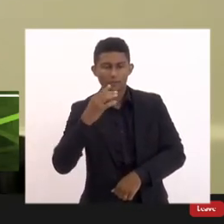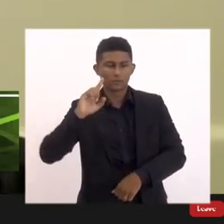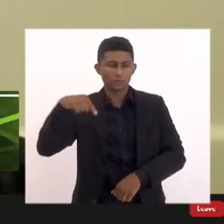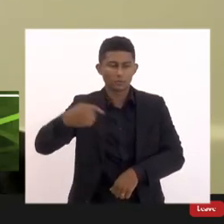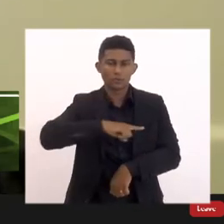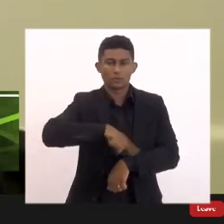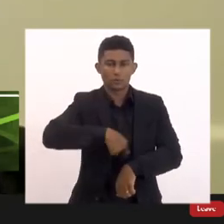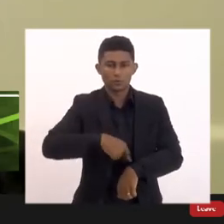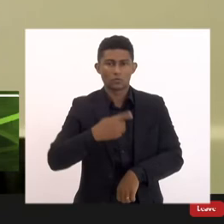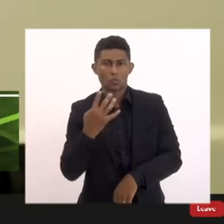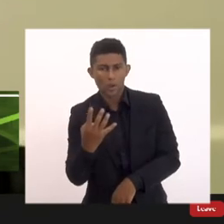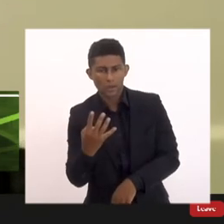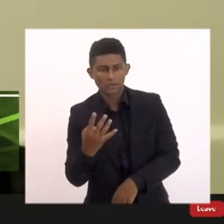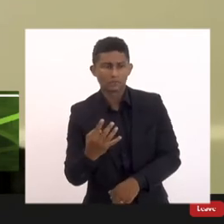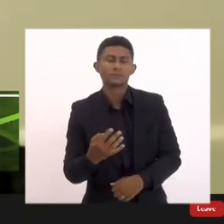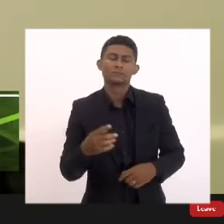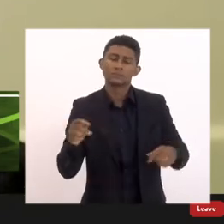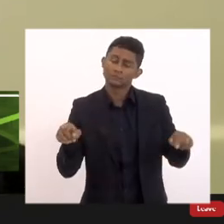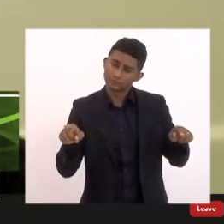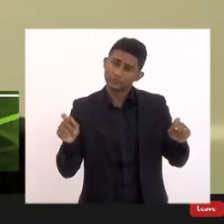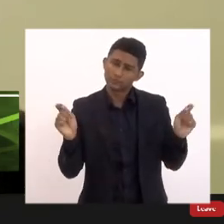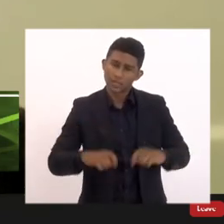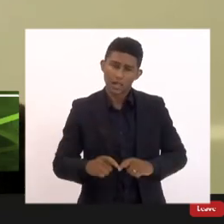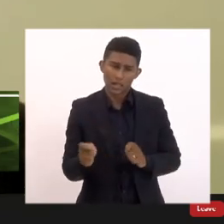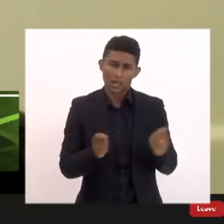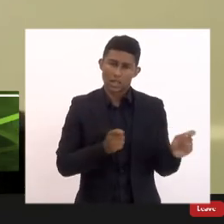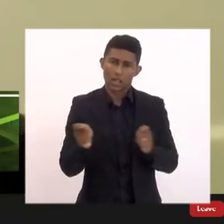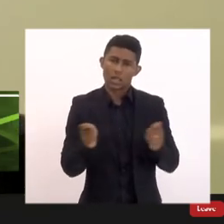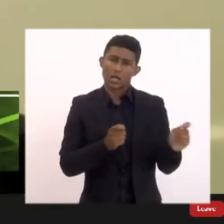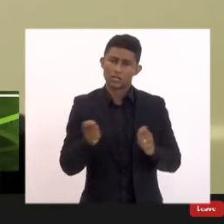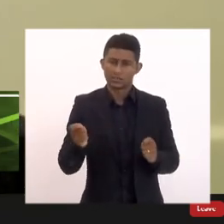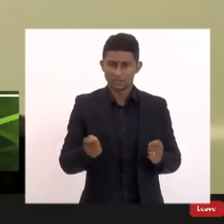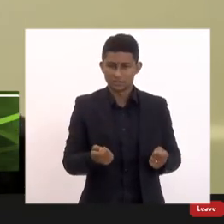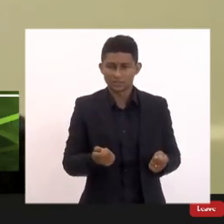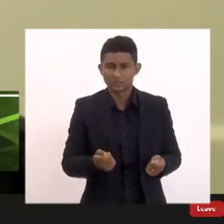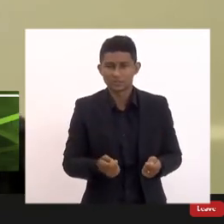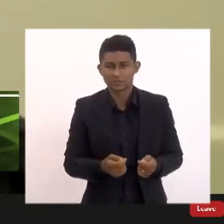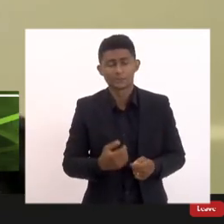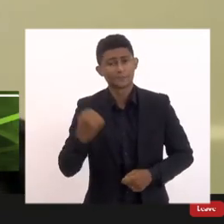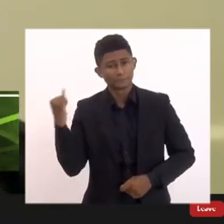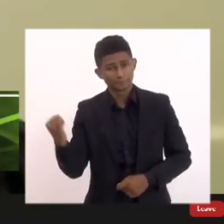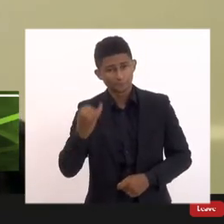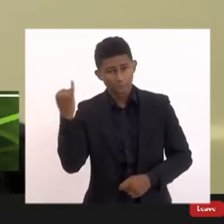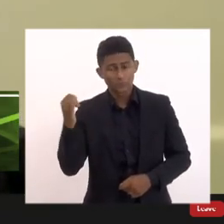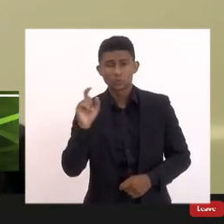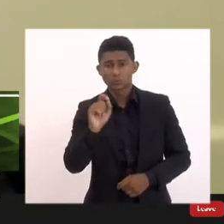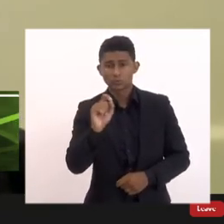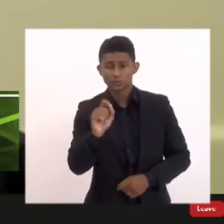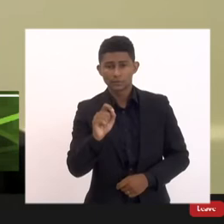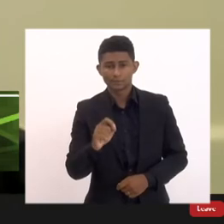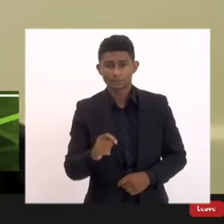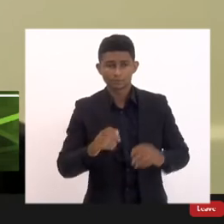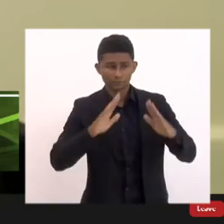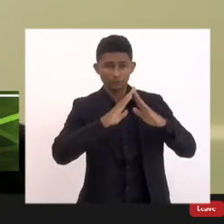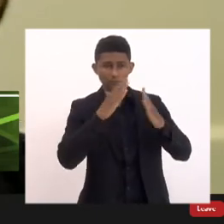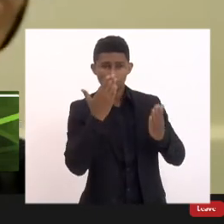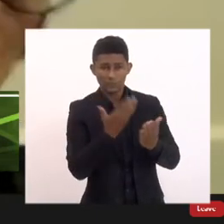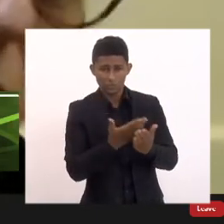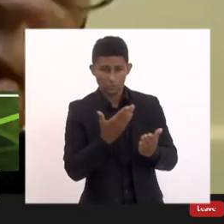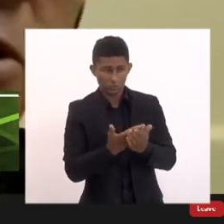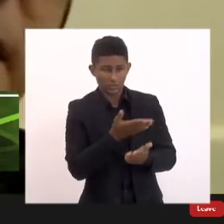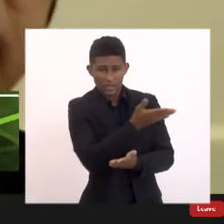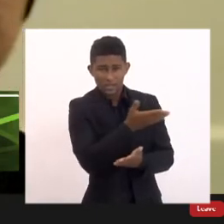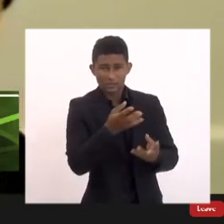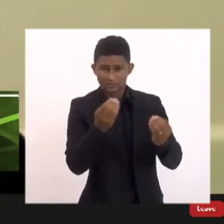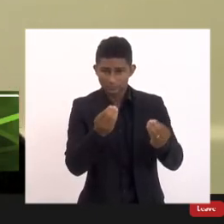em conta, muito mais fácil para se manter. E outra coisa, é importante isso, fique claro, a escola vai prover, mas é importante que o